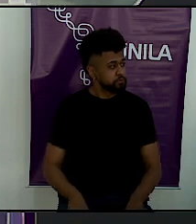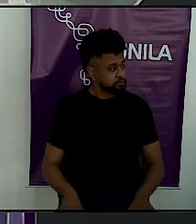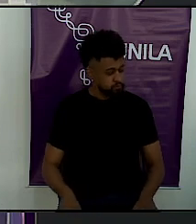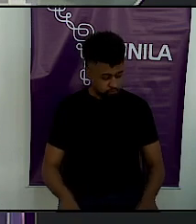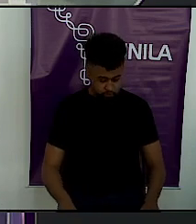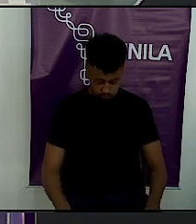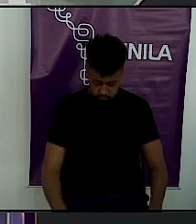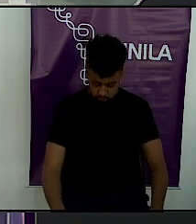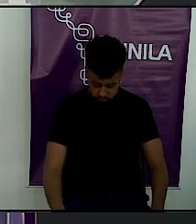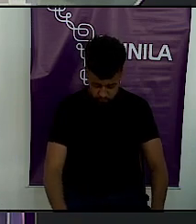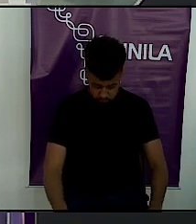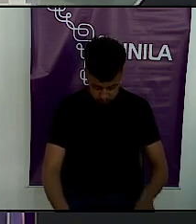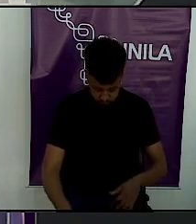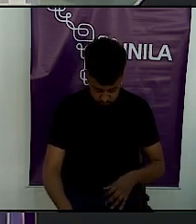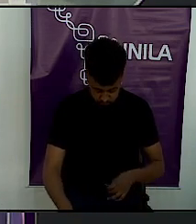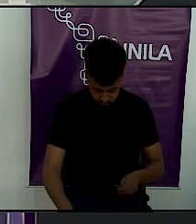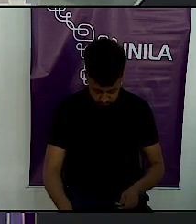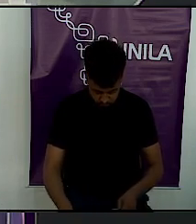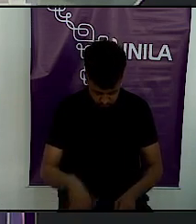Fechou?